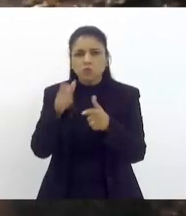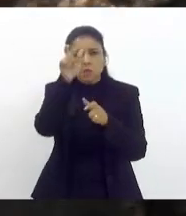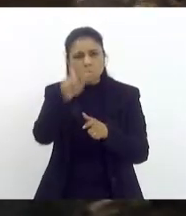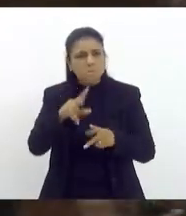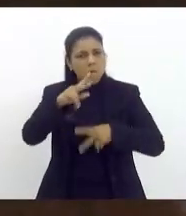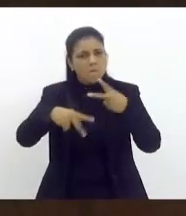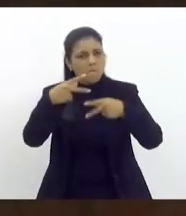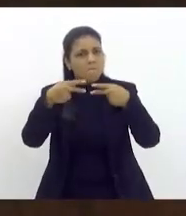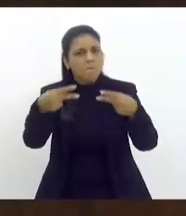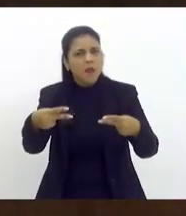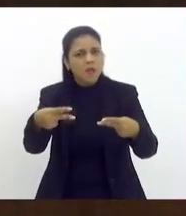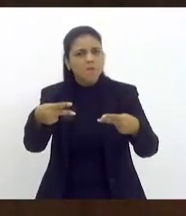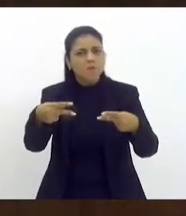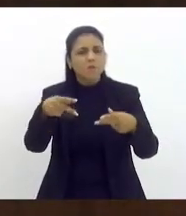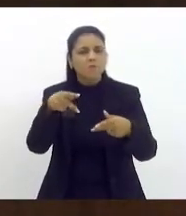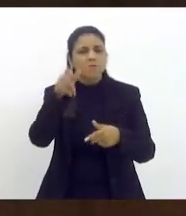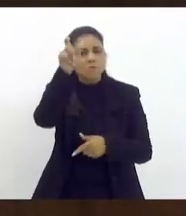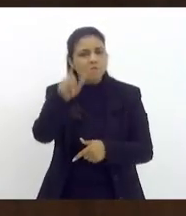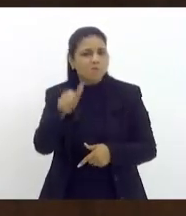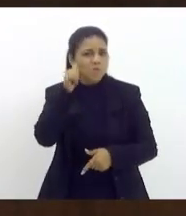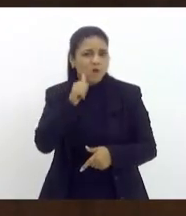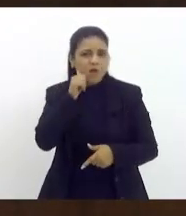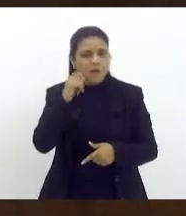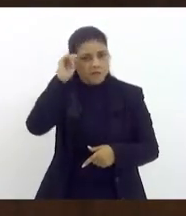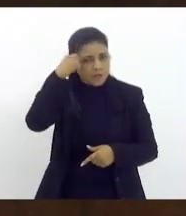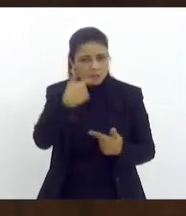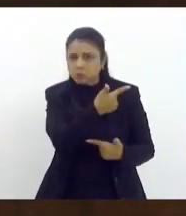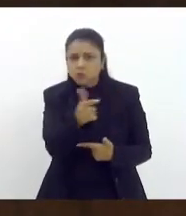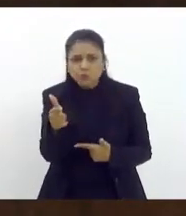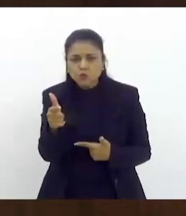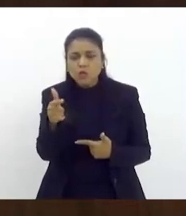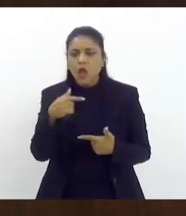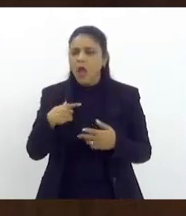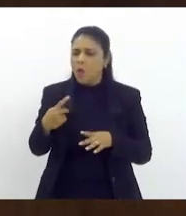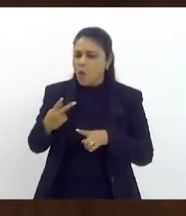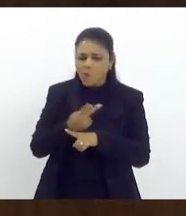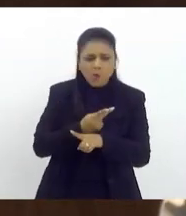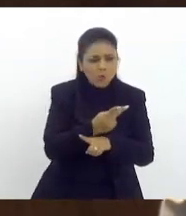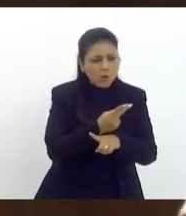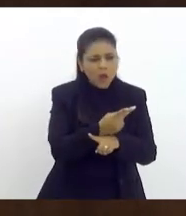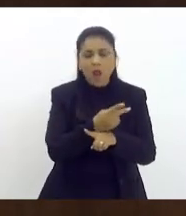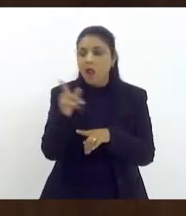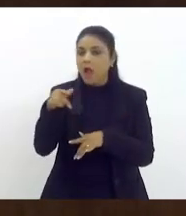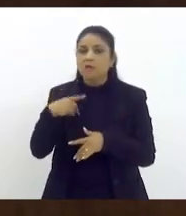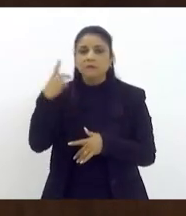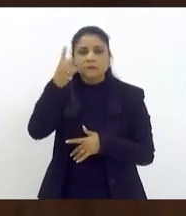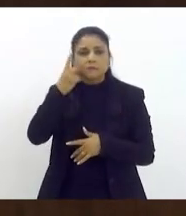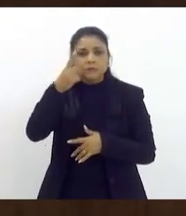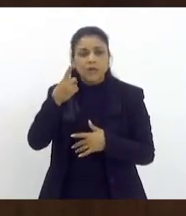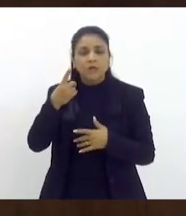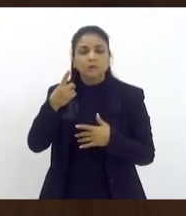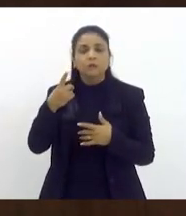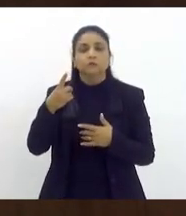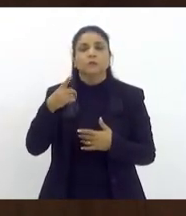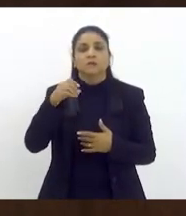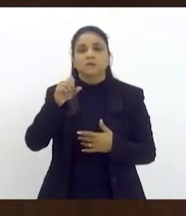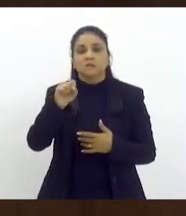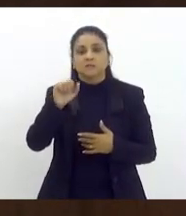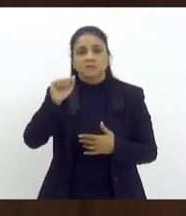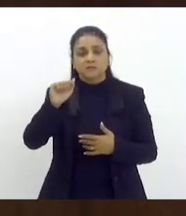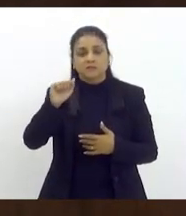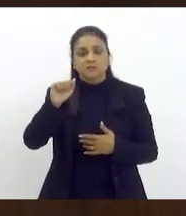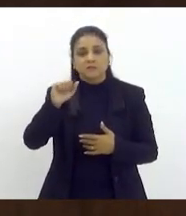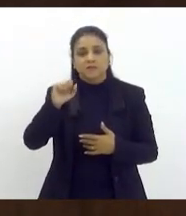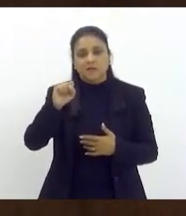e eu procurei ali Deputado Samuel Malafaia é que sempre foi nosso apoiador um prêmio para homenagear as mulheres